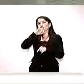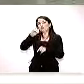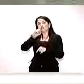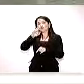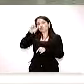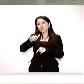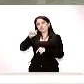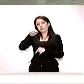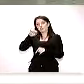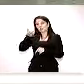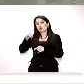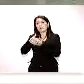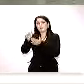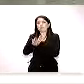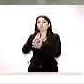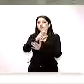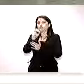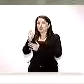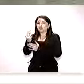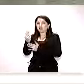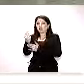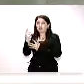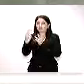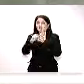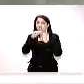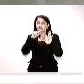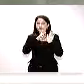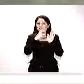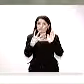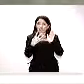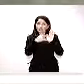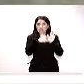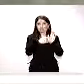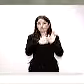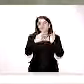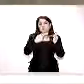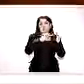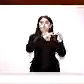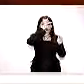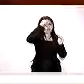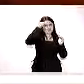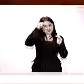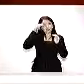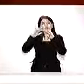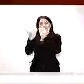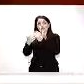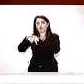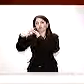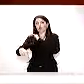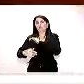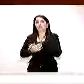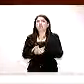conforme artigo 104 oficie-se a prefeitura e a Câmara local voto que está em discussão